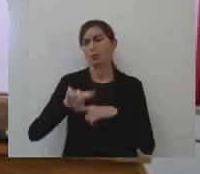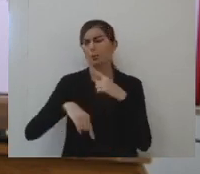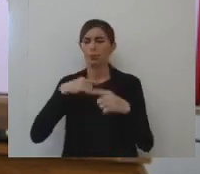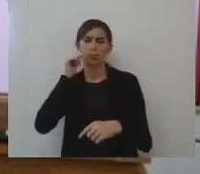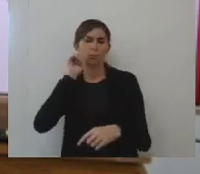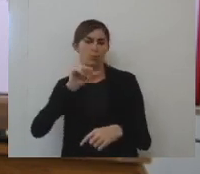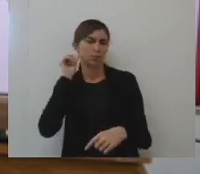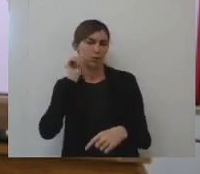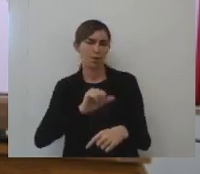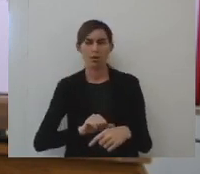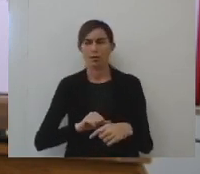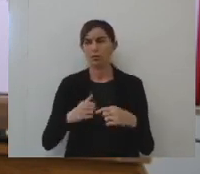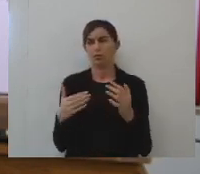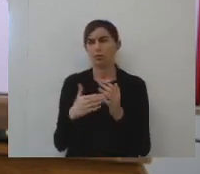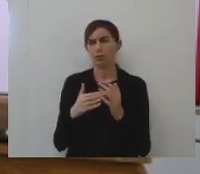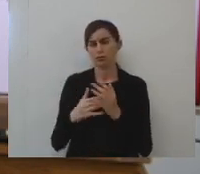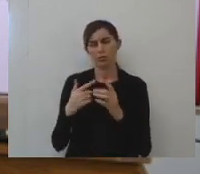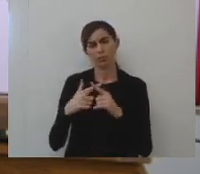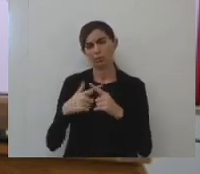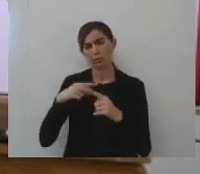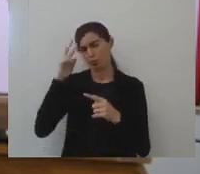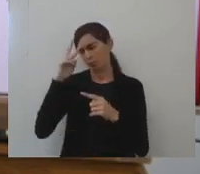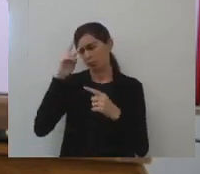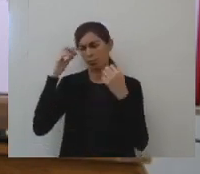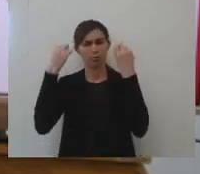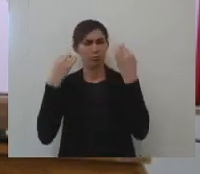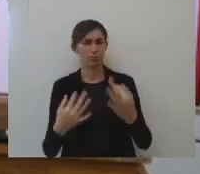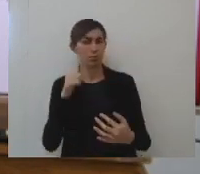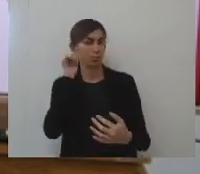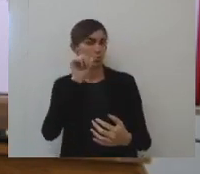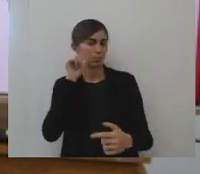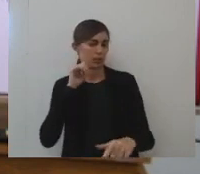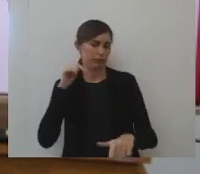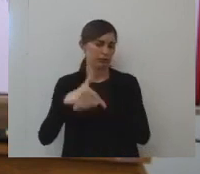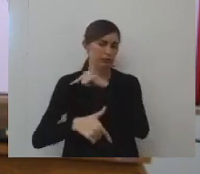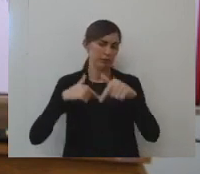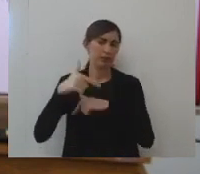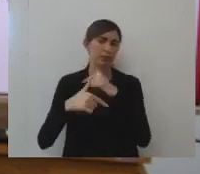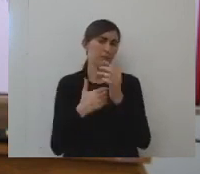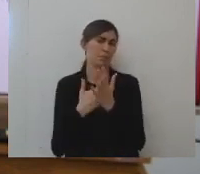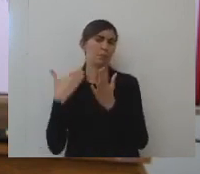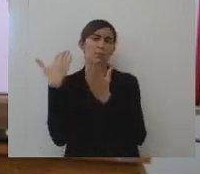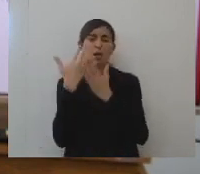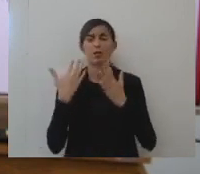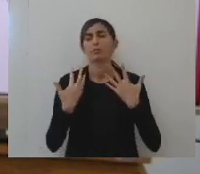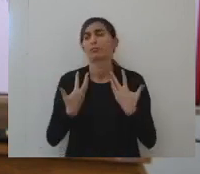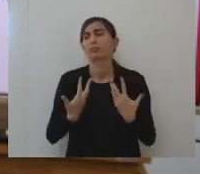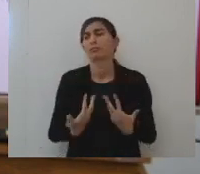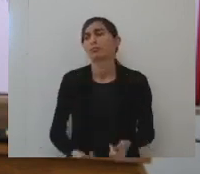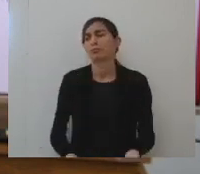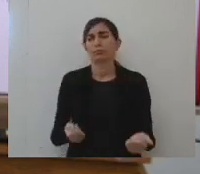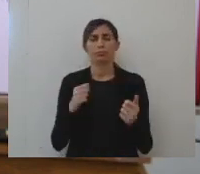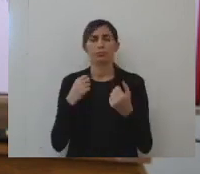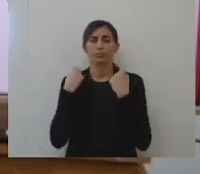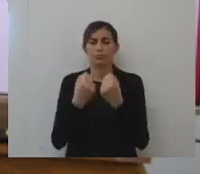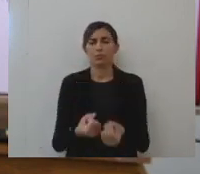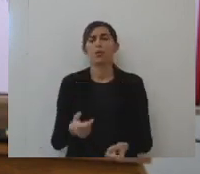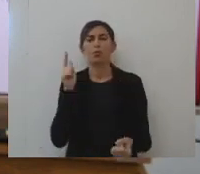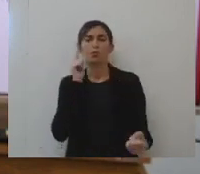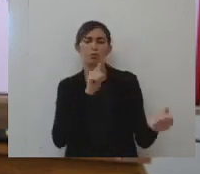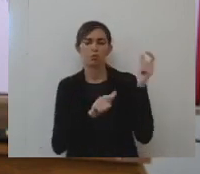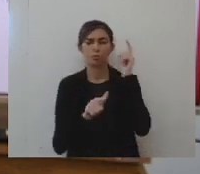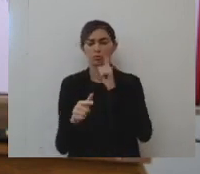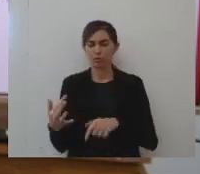mulheres, certo? Até porque a história diz que as mulheres elas trabalham de forma muito mais exaustiva, certo? Porque elas